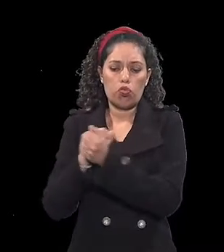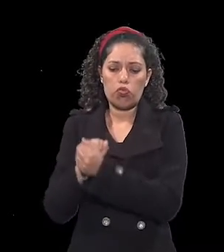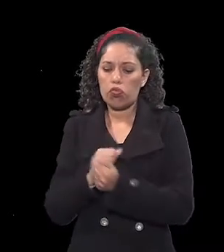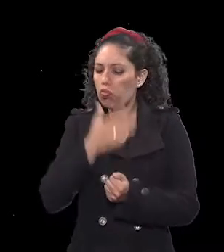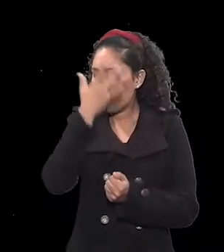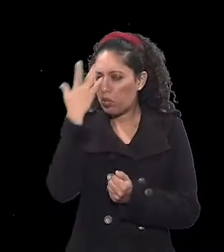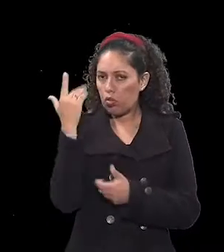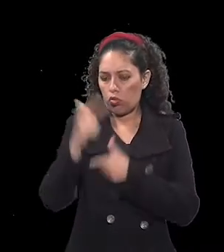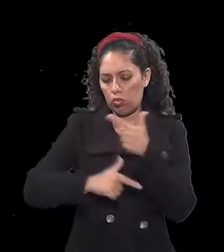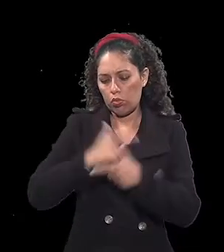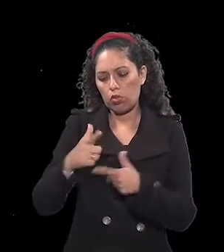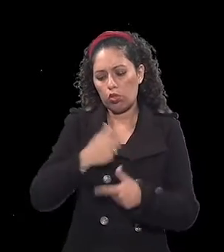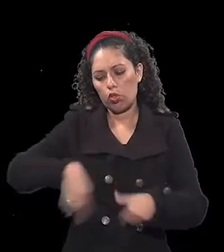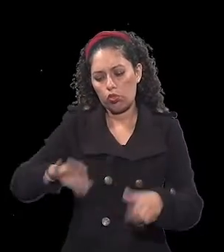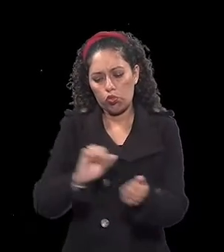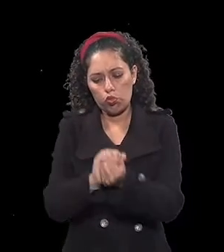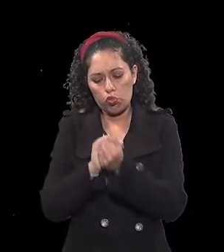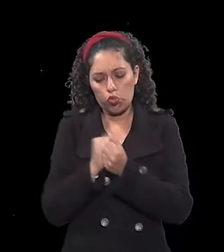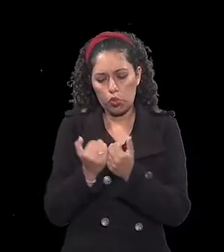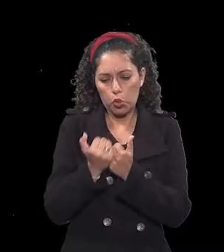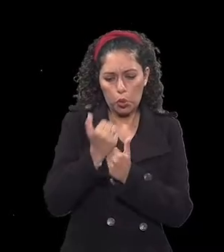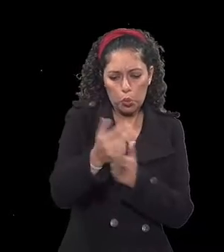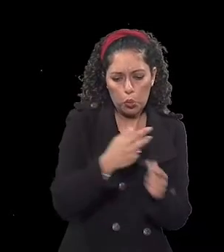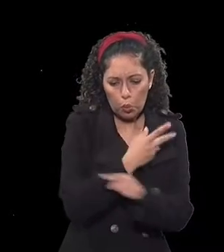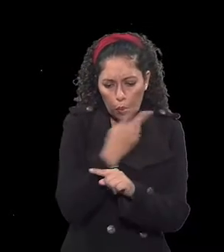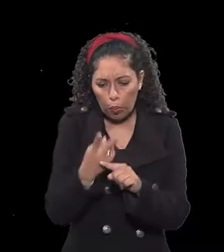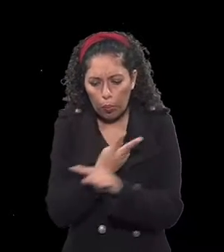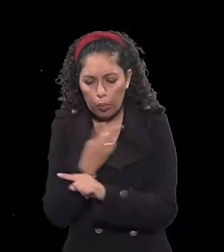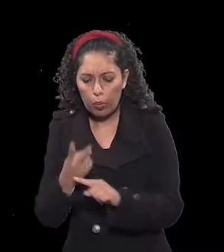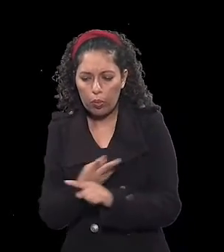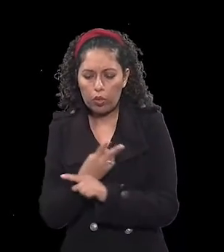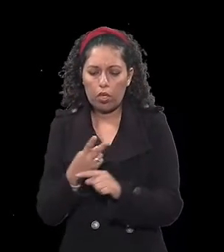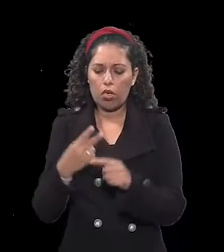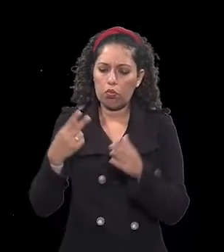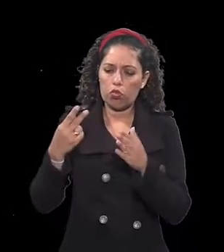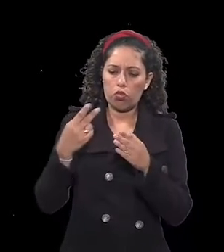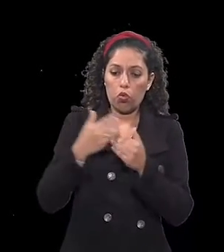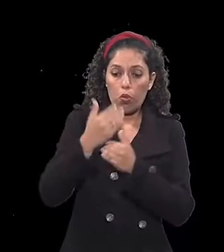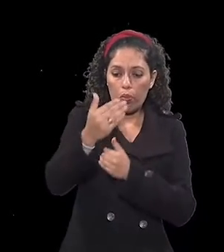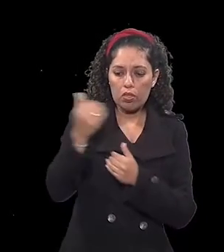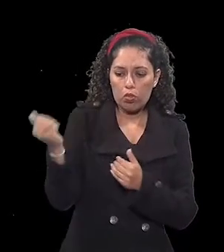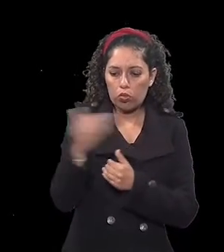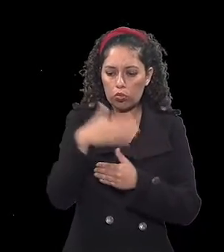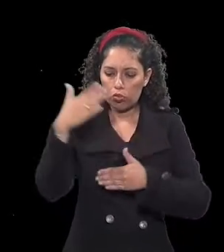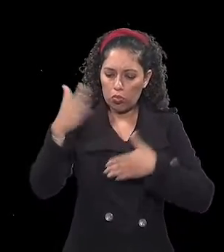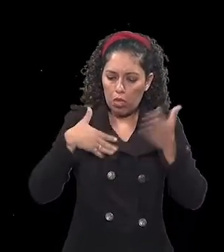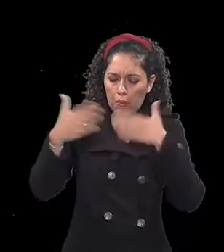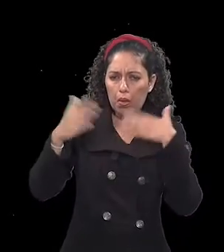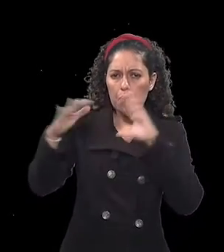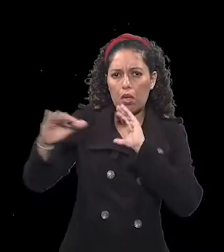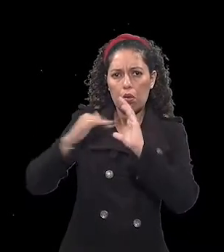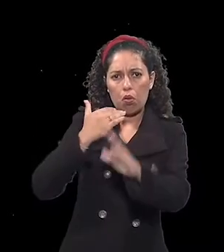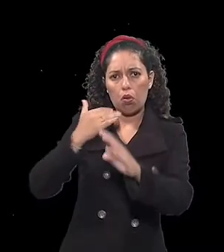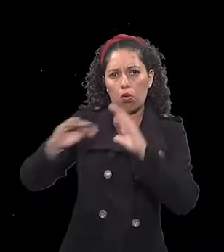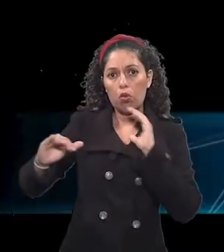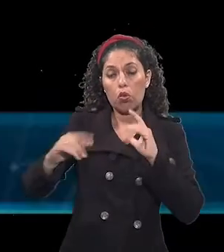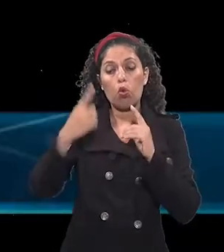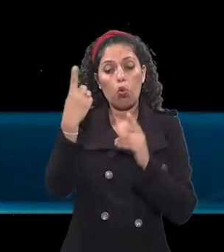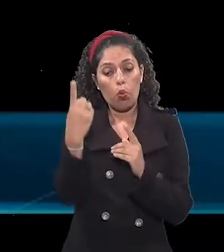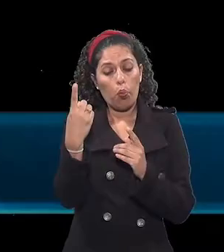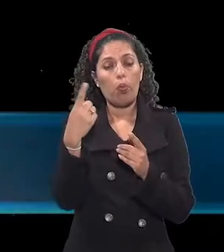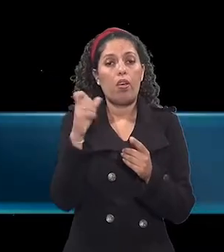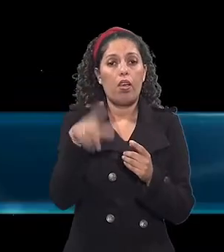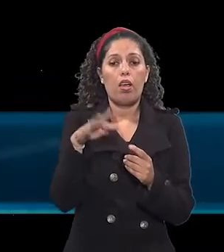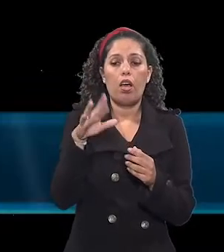alguns profissionais na época, a gente se reuniu, começamos a buscar uma forma diferente de se dialogar, criamos algumas ferramentas de diálogo, uma delas foi a roda